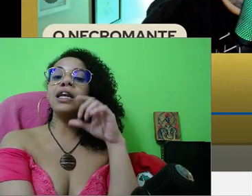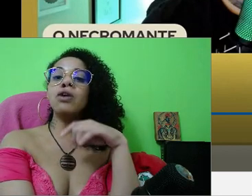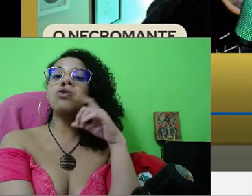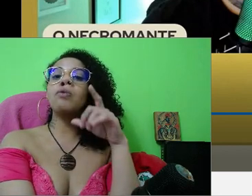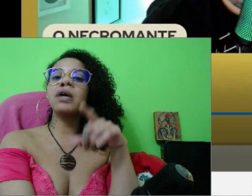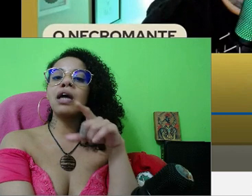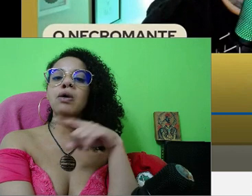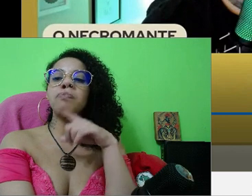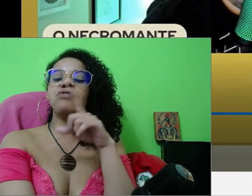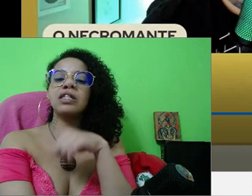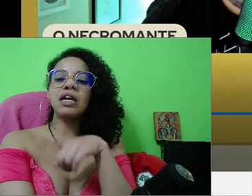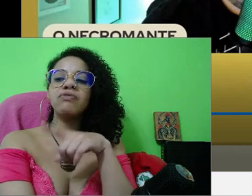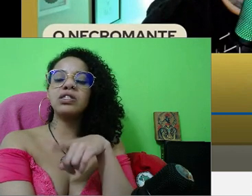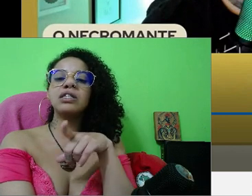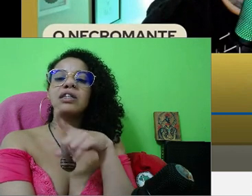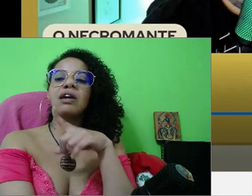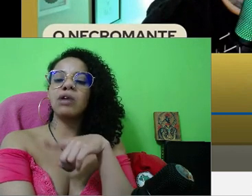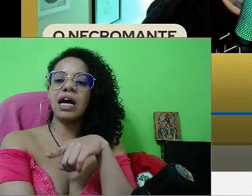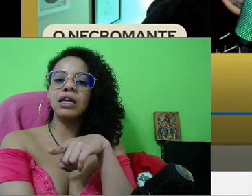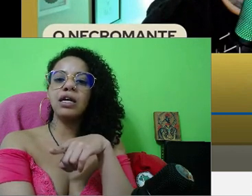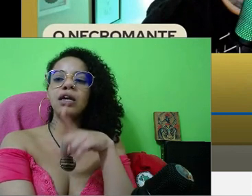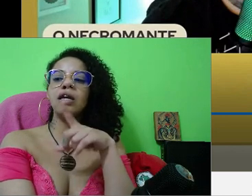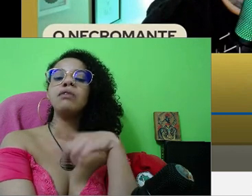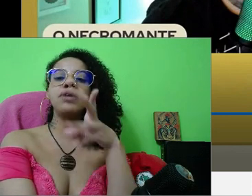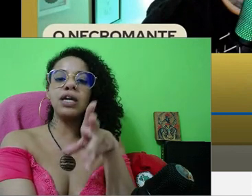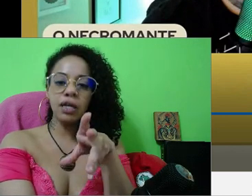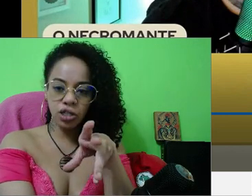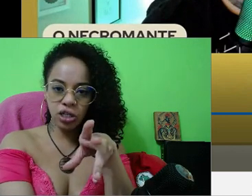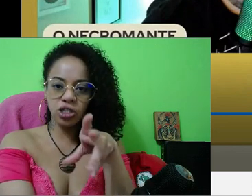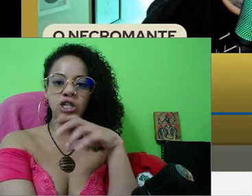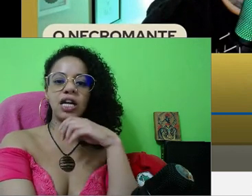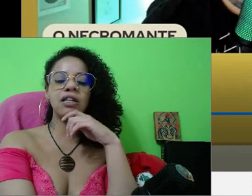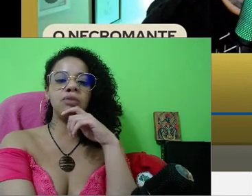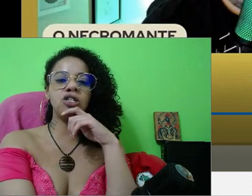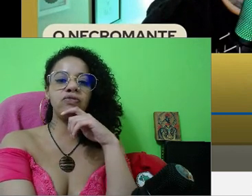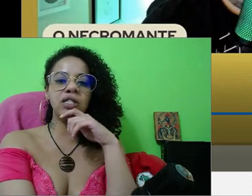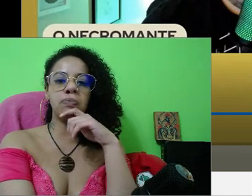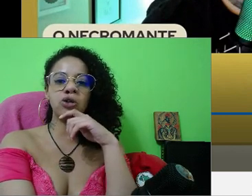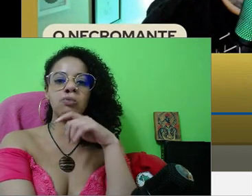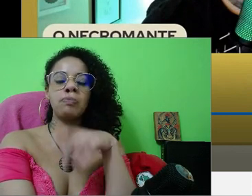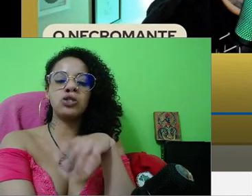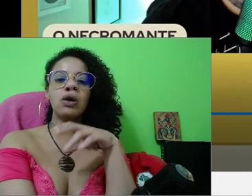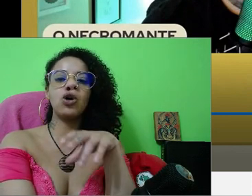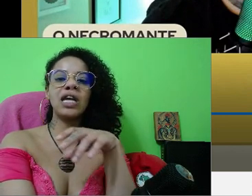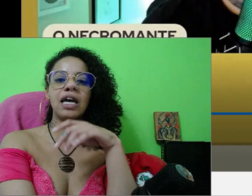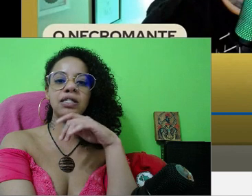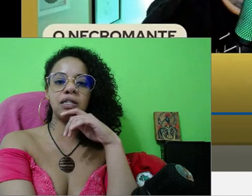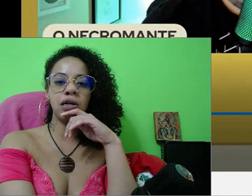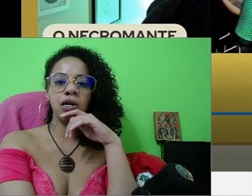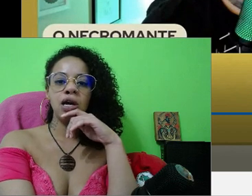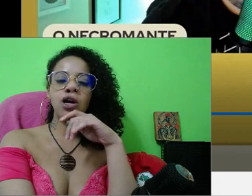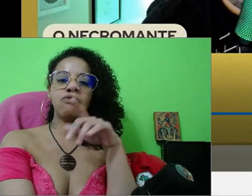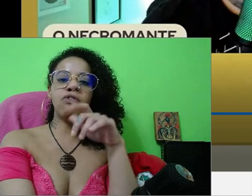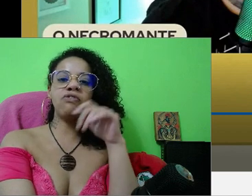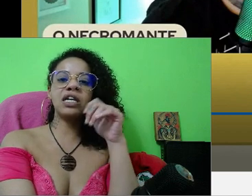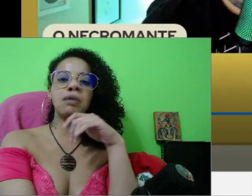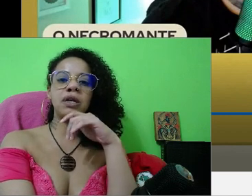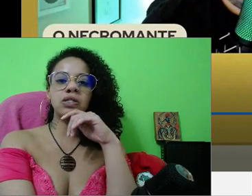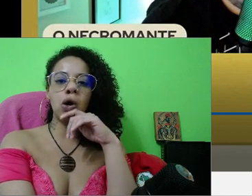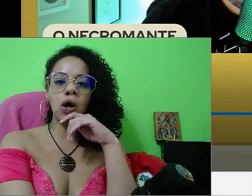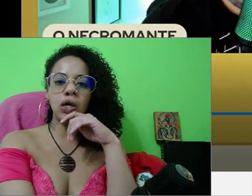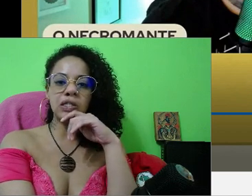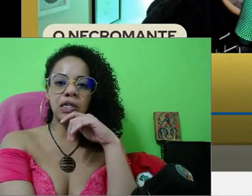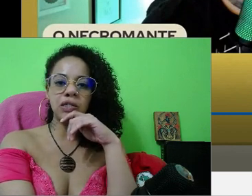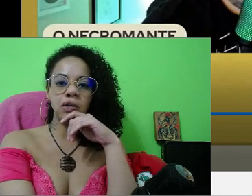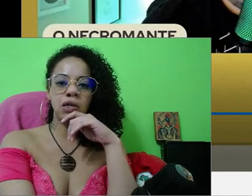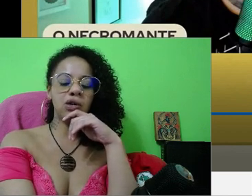eu li o comentário Aproveitei que você estava online e me dirigir diretamente a você porque eu sou uma pessoa honesta eu não vou fazer